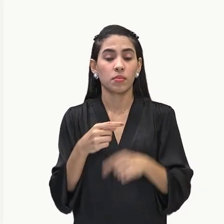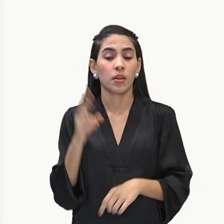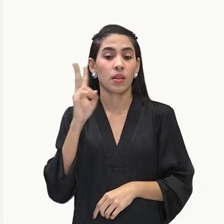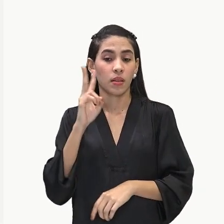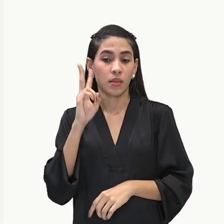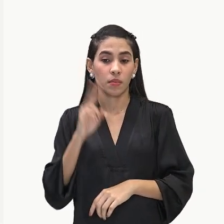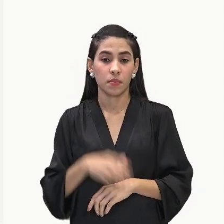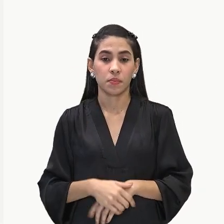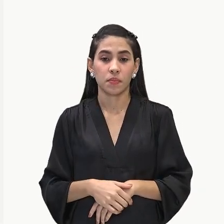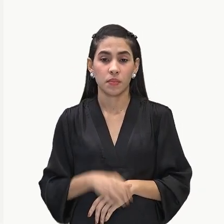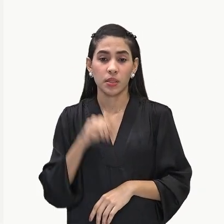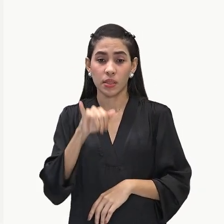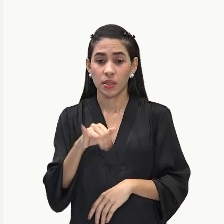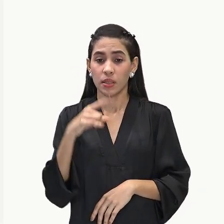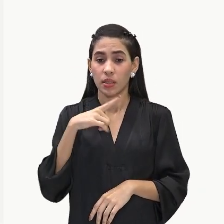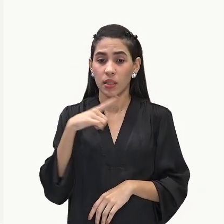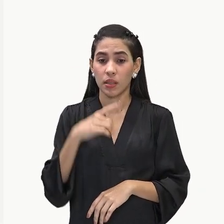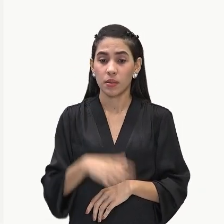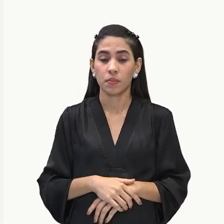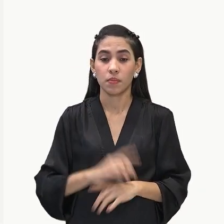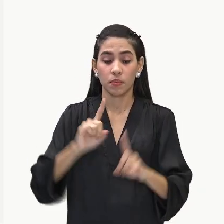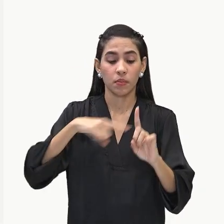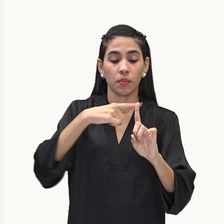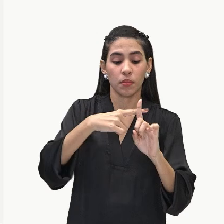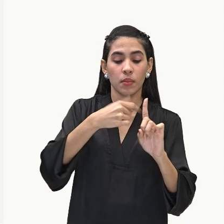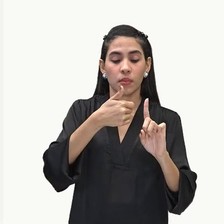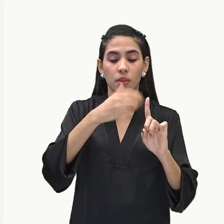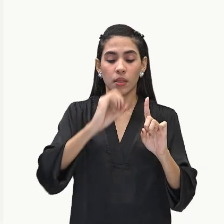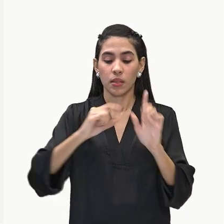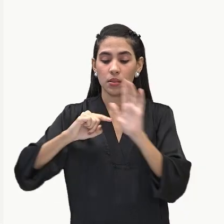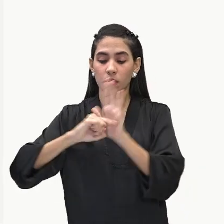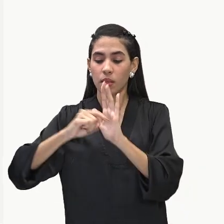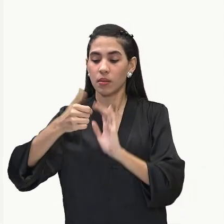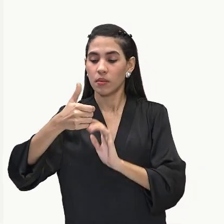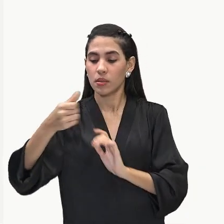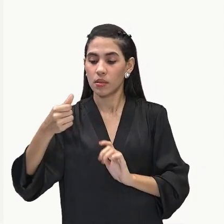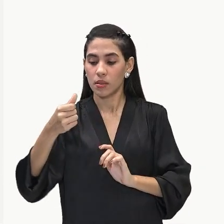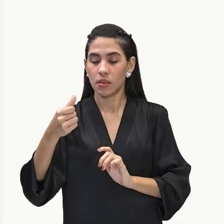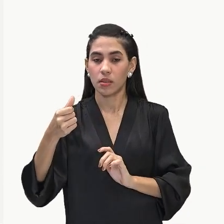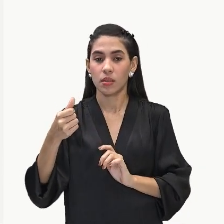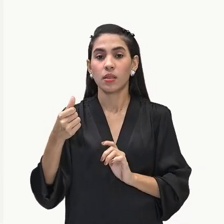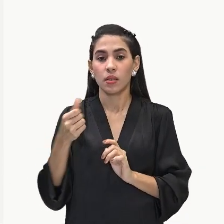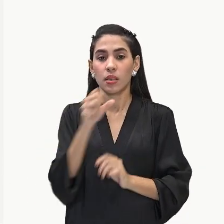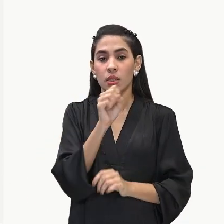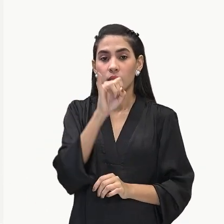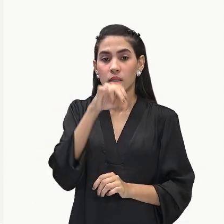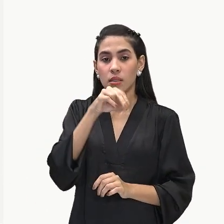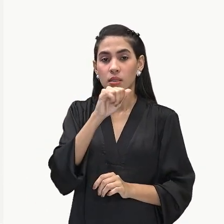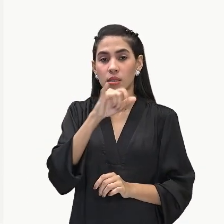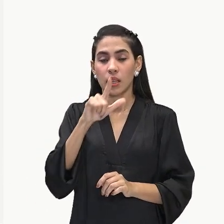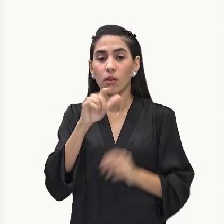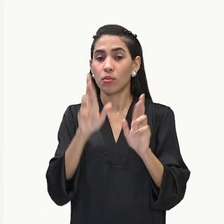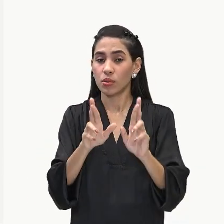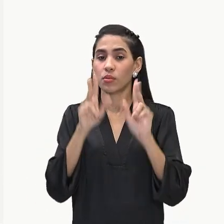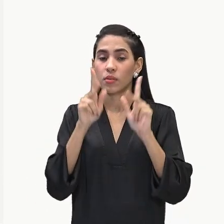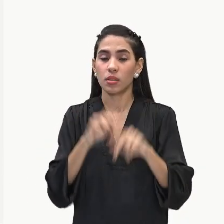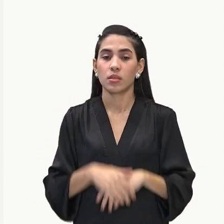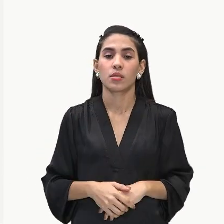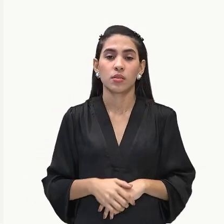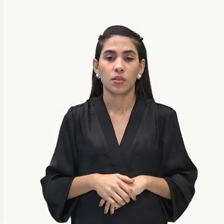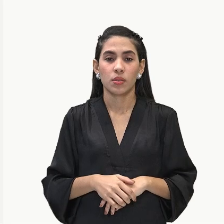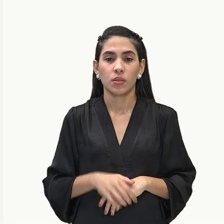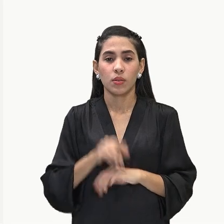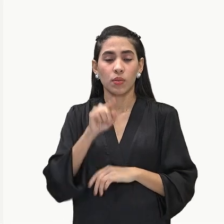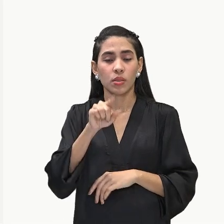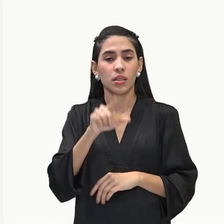Lembre que se eu tenho mais 10 menos 16, os sinais são diferentes. Você vai considerar o